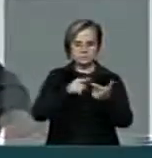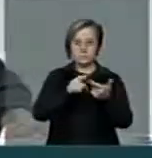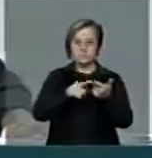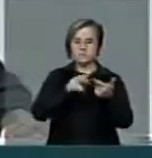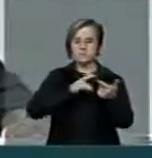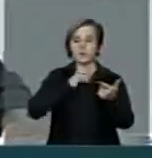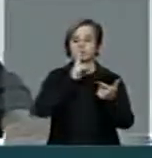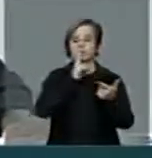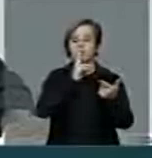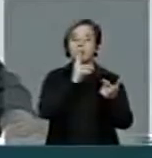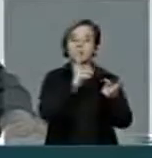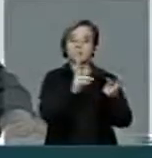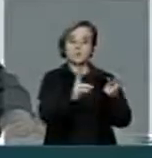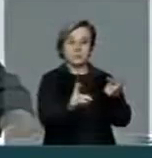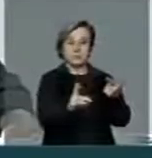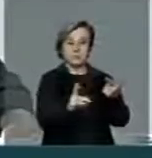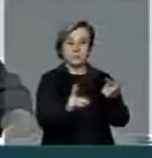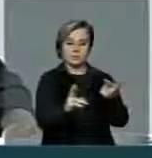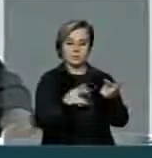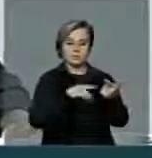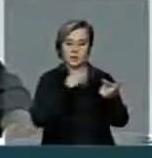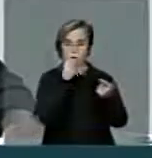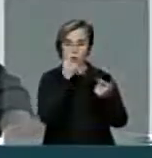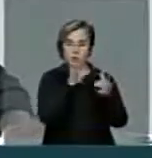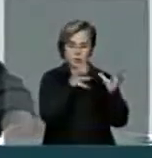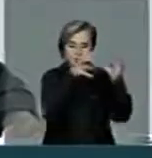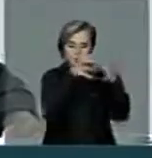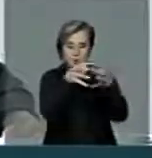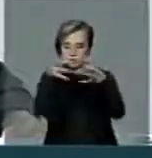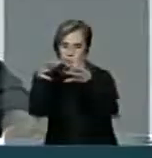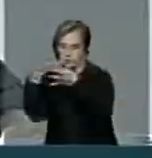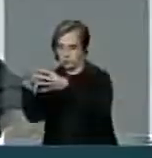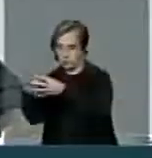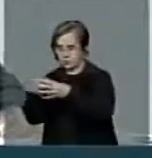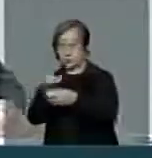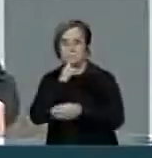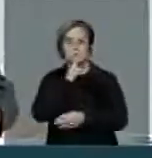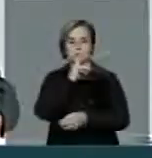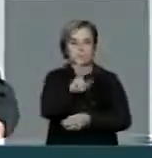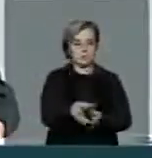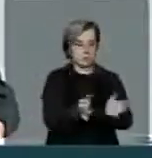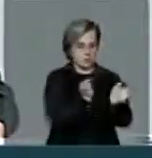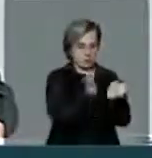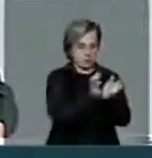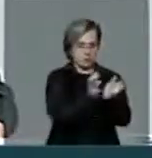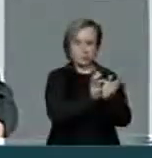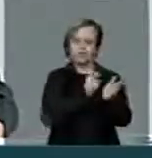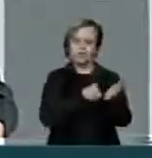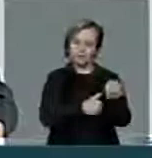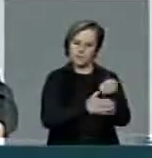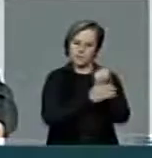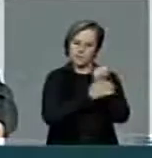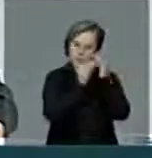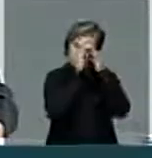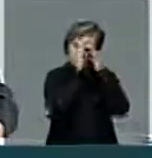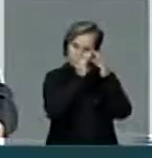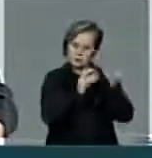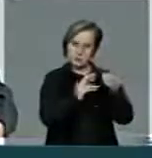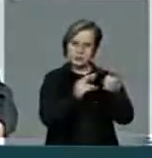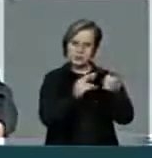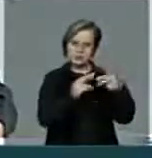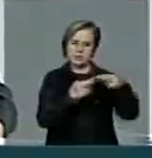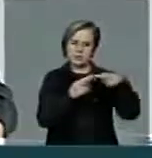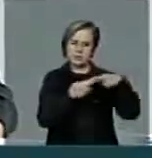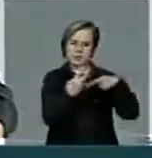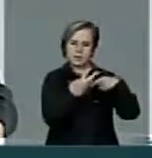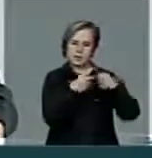disso tem dois conjuntos específicos. Que eu vou garantir o cumprimento do disposto no parágrafo 3º do artigo 29,